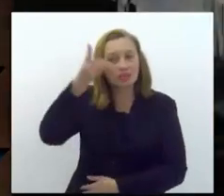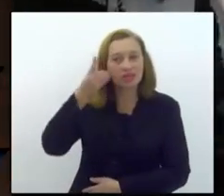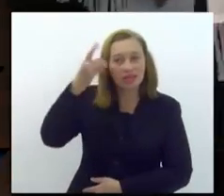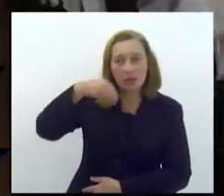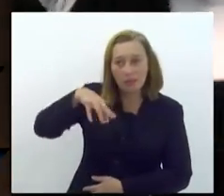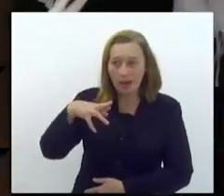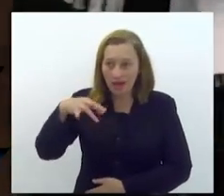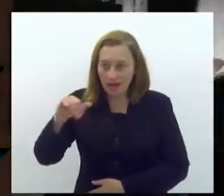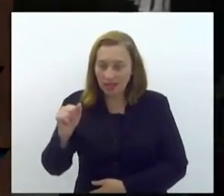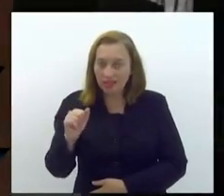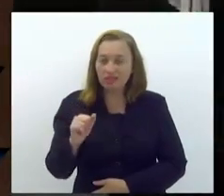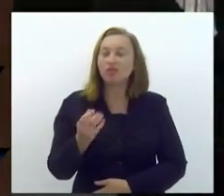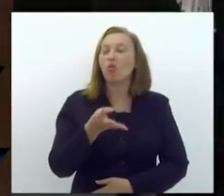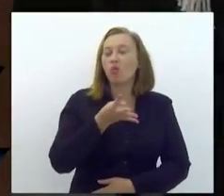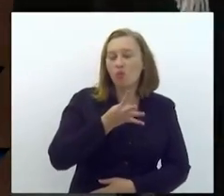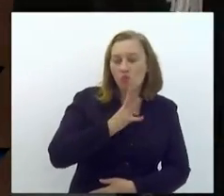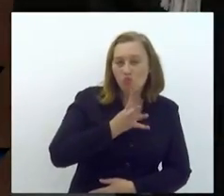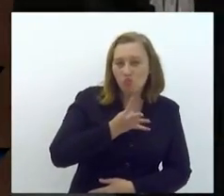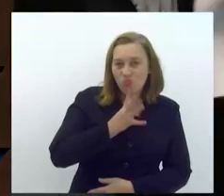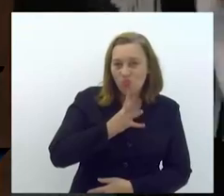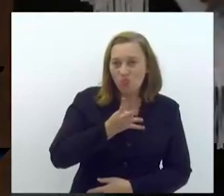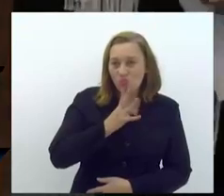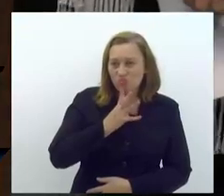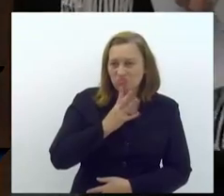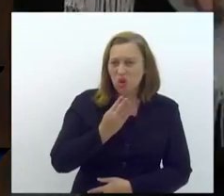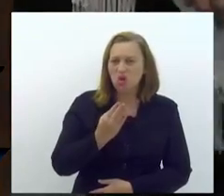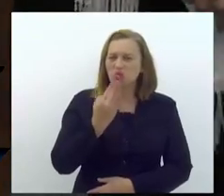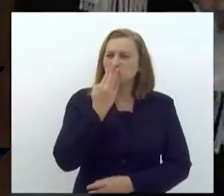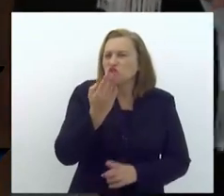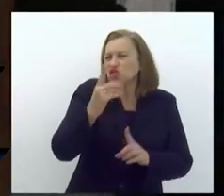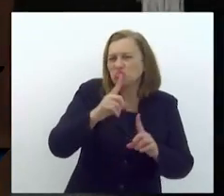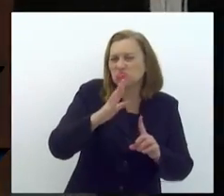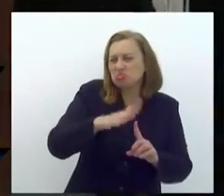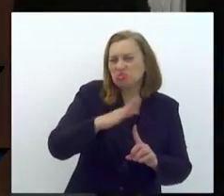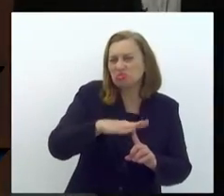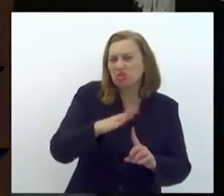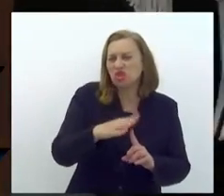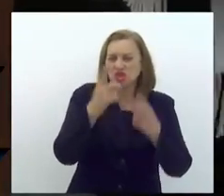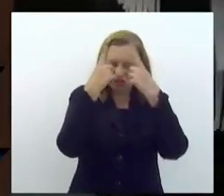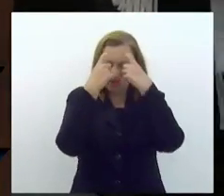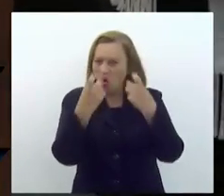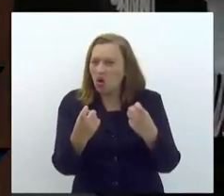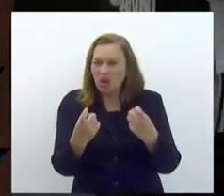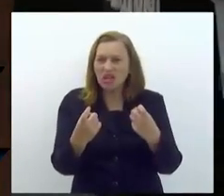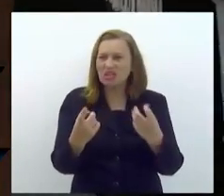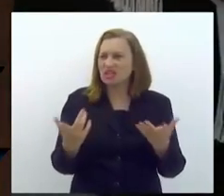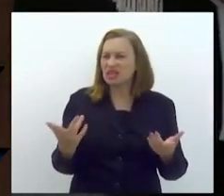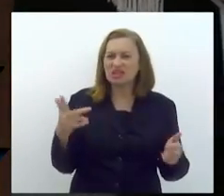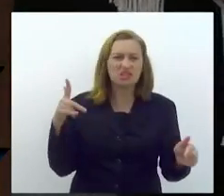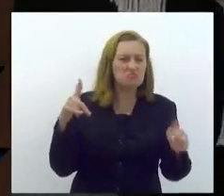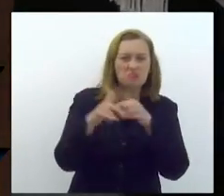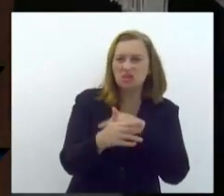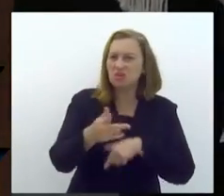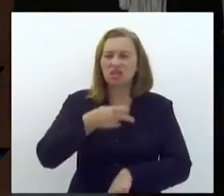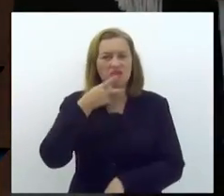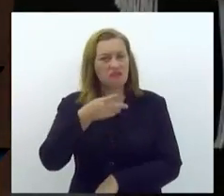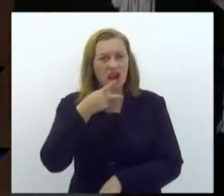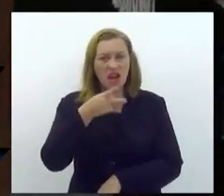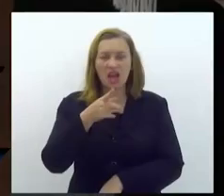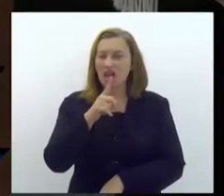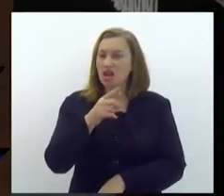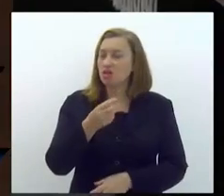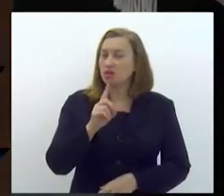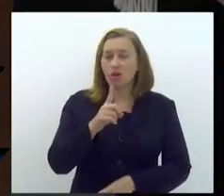e a gente reconhece que nenhum tipo de violência de ressarcimento de fala é bem-vinda